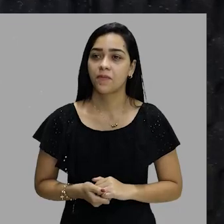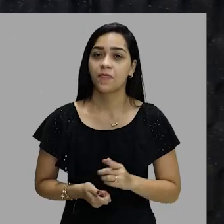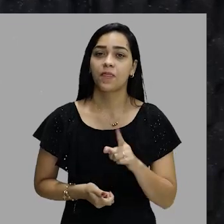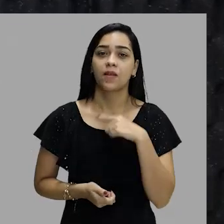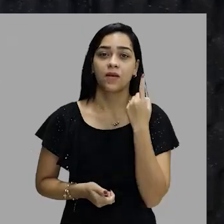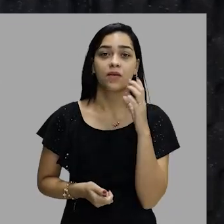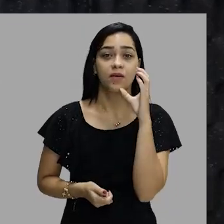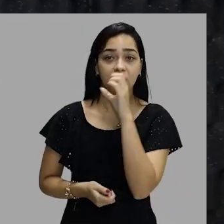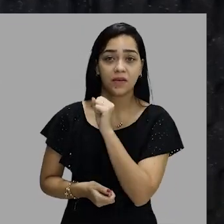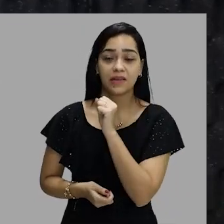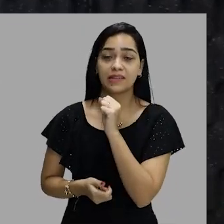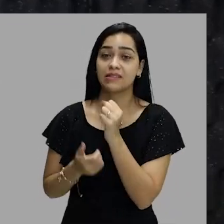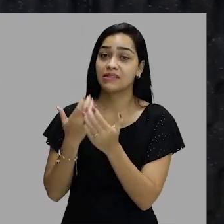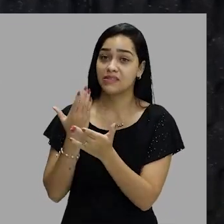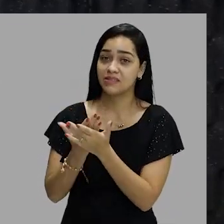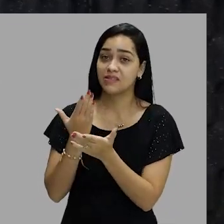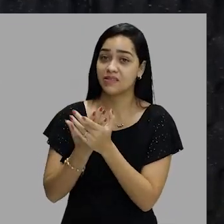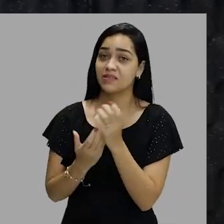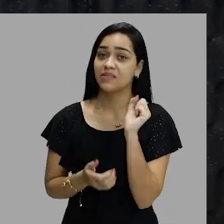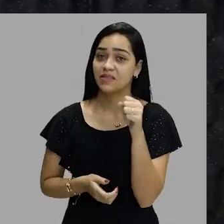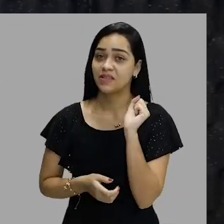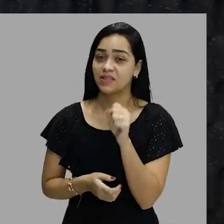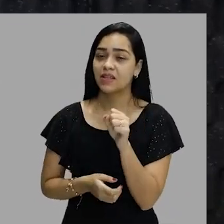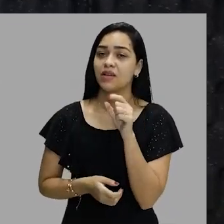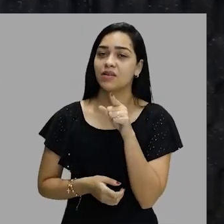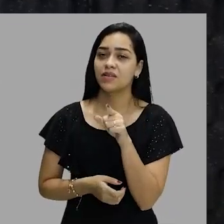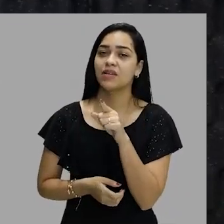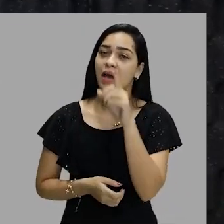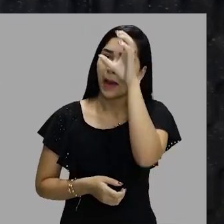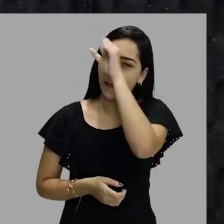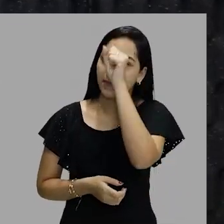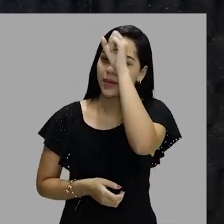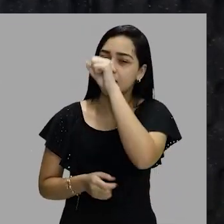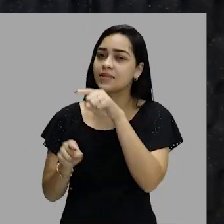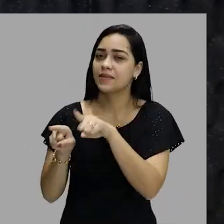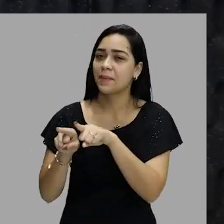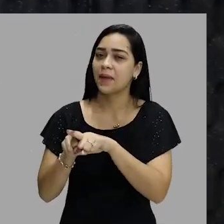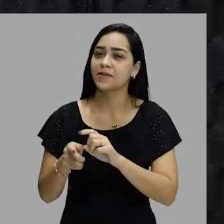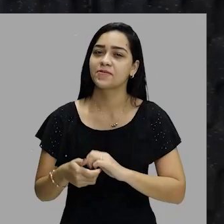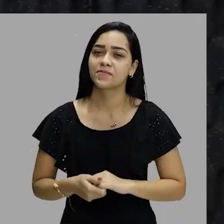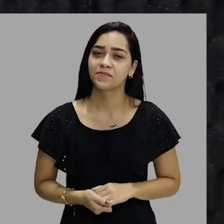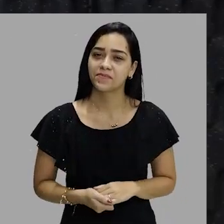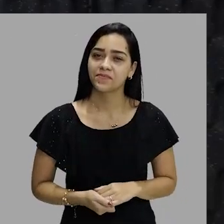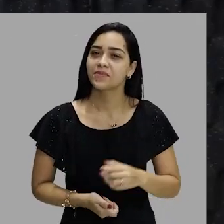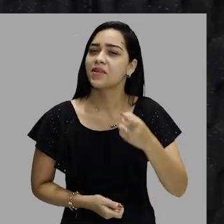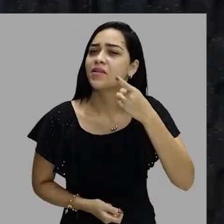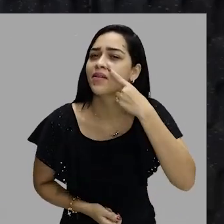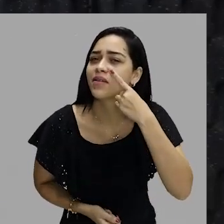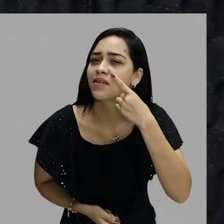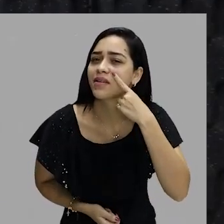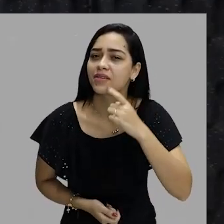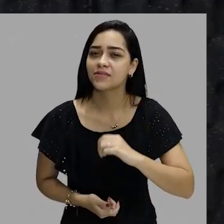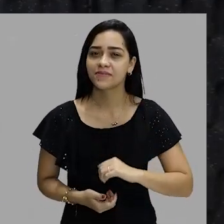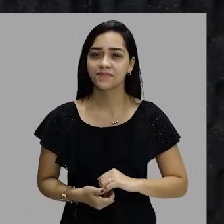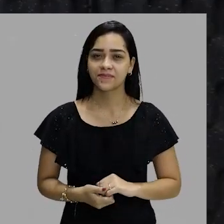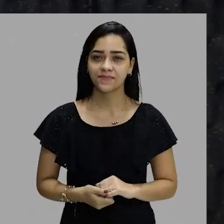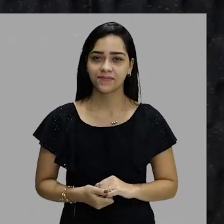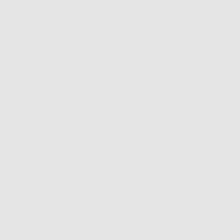um pouquinho, estudamos um pouquinho e com certeza aprendemos um pouco mais. Compliquei?